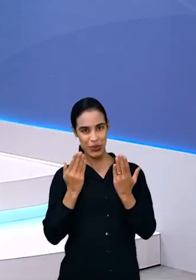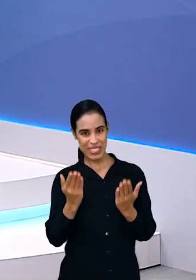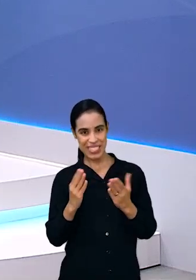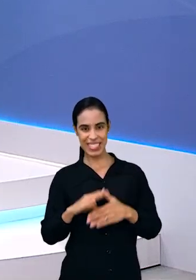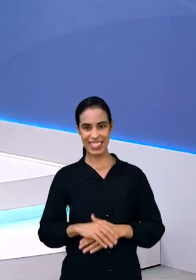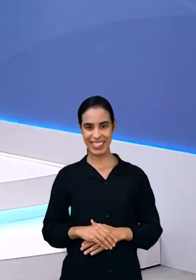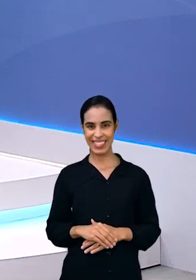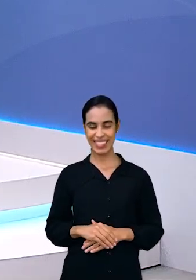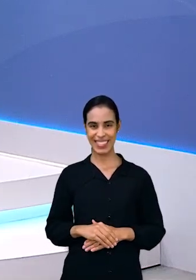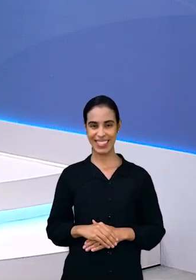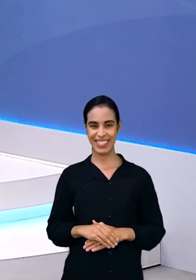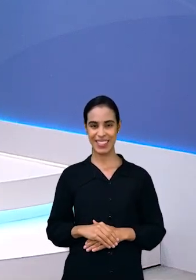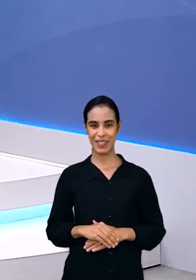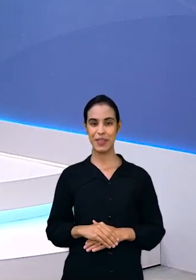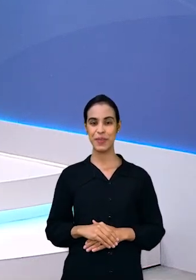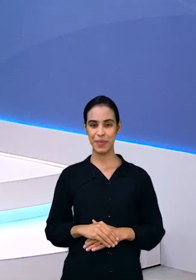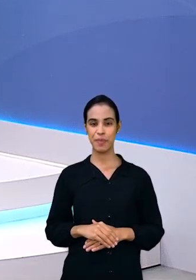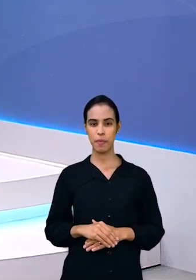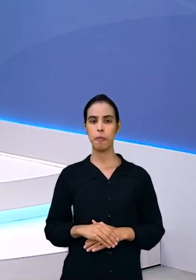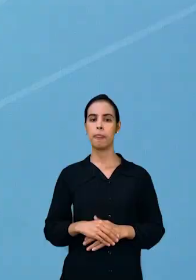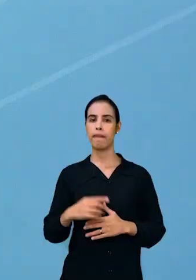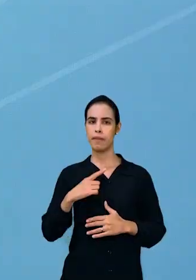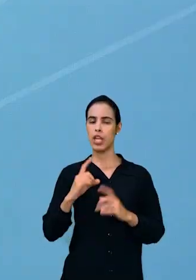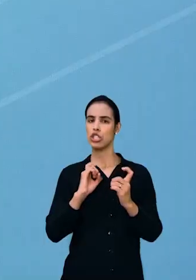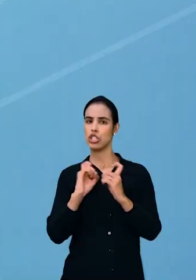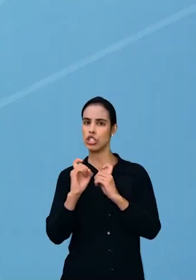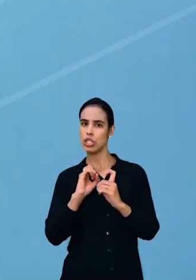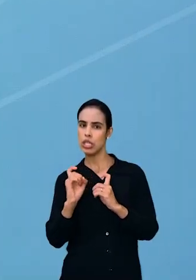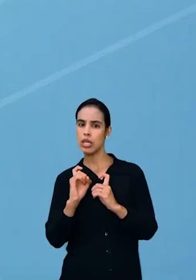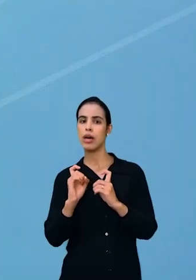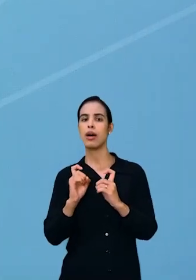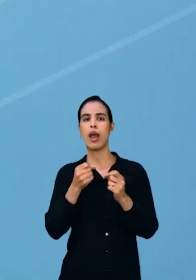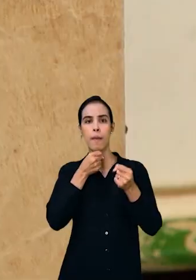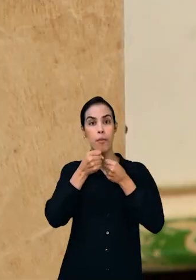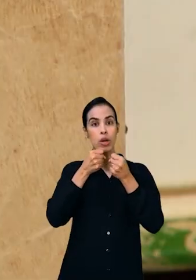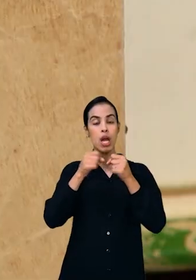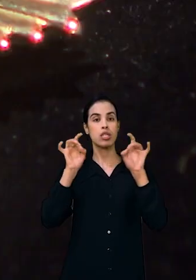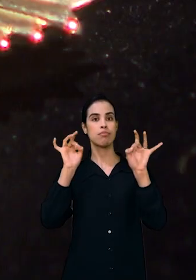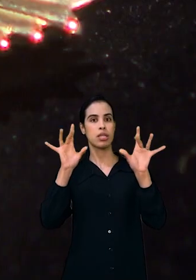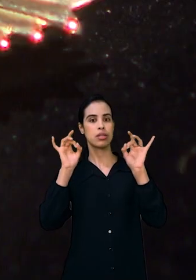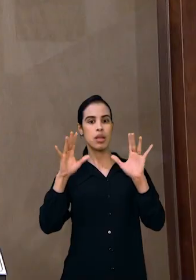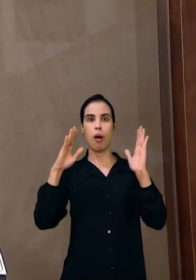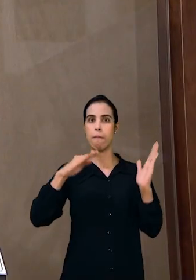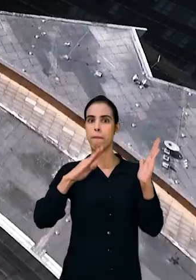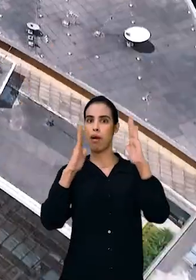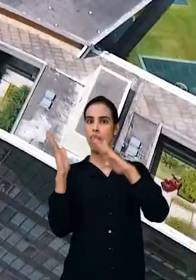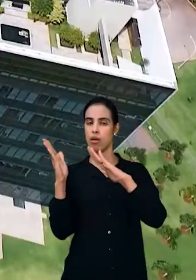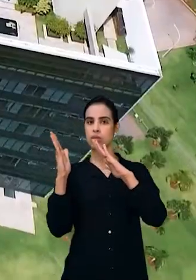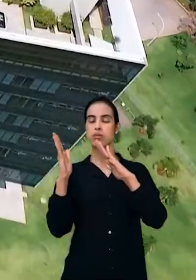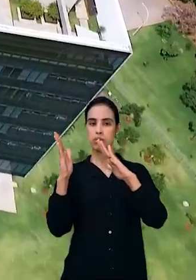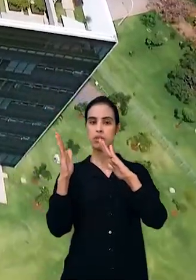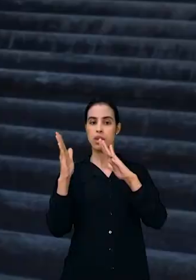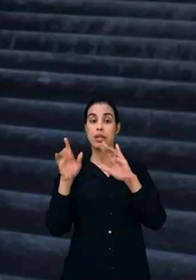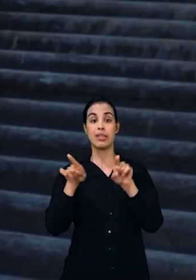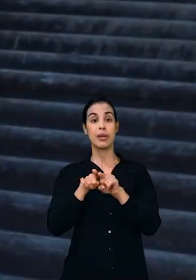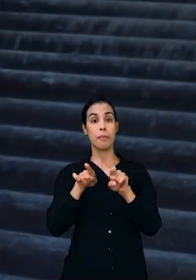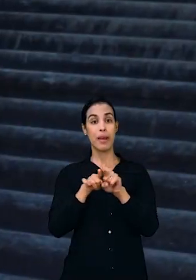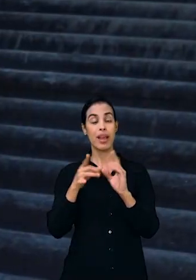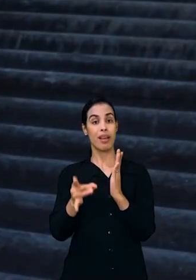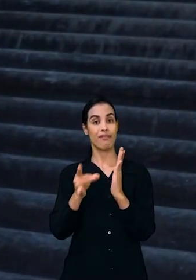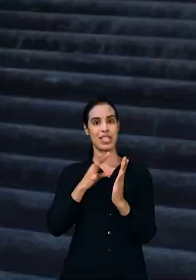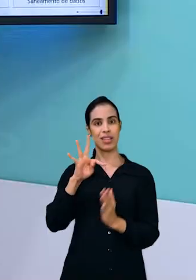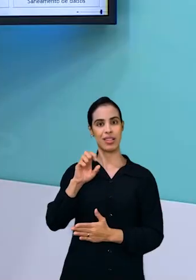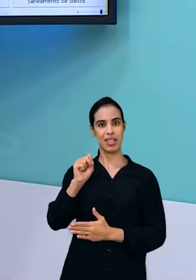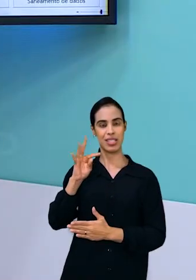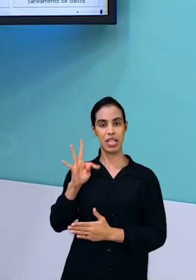uma honra dividir o espaço aqui do Revista TST com você, viu? Com maior dinamismo, as reportagens especiais passaram a ter mais